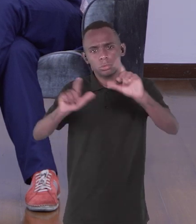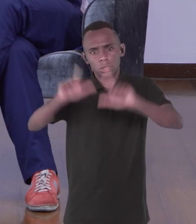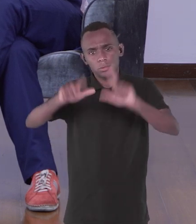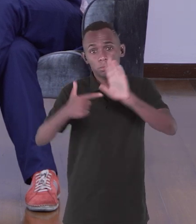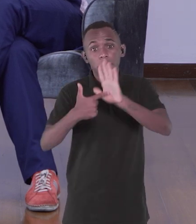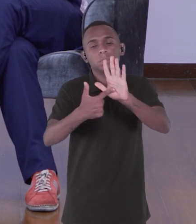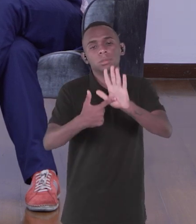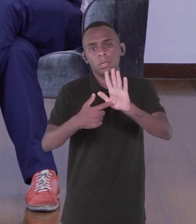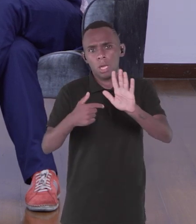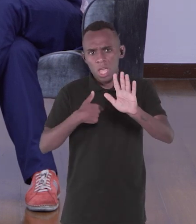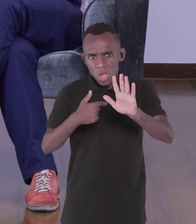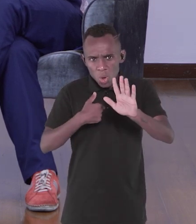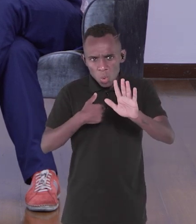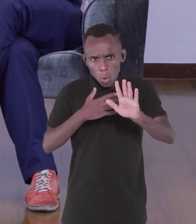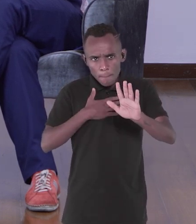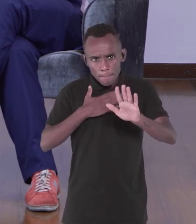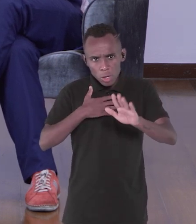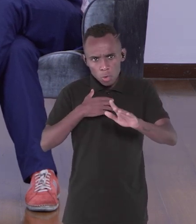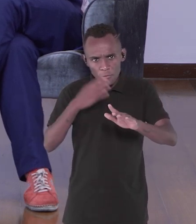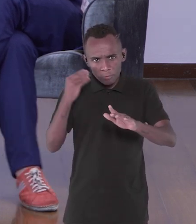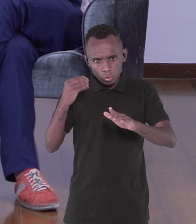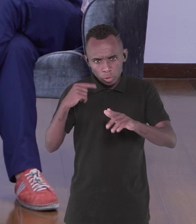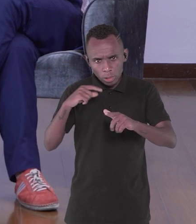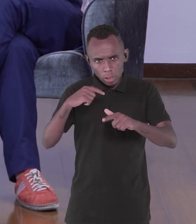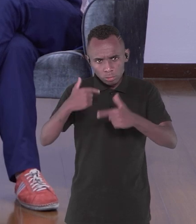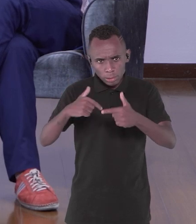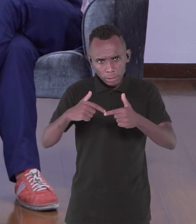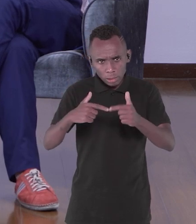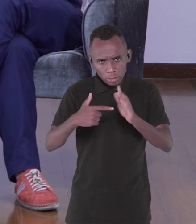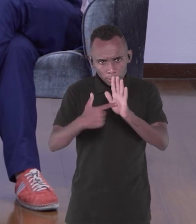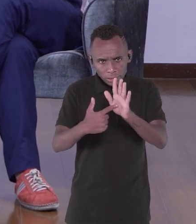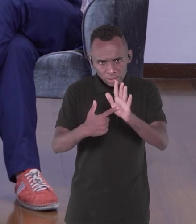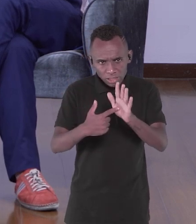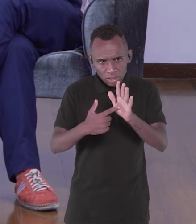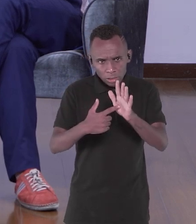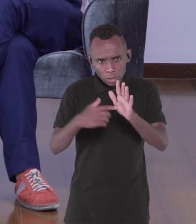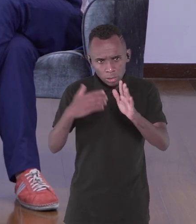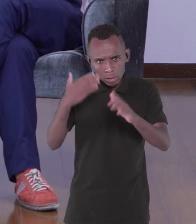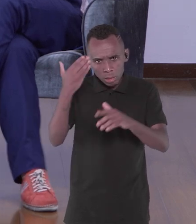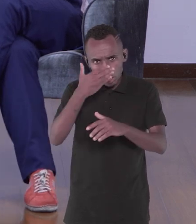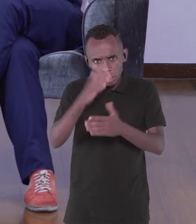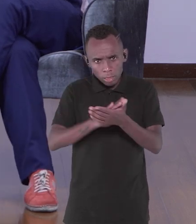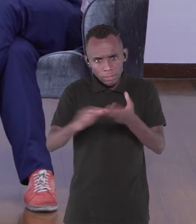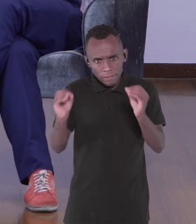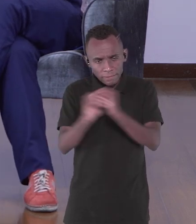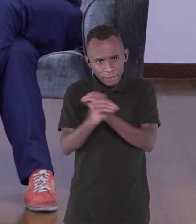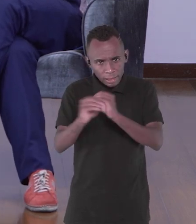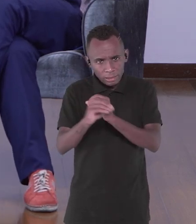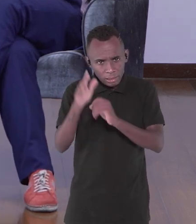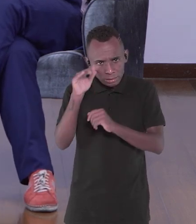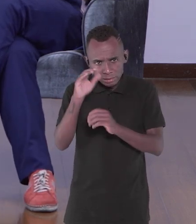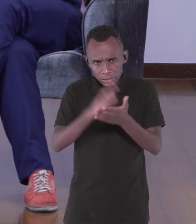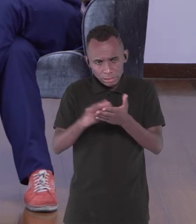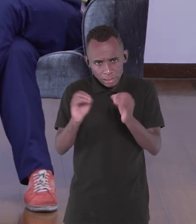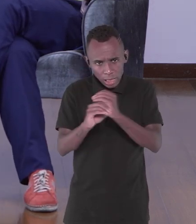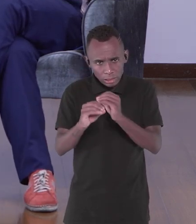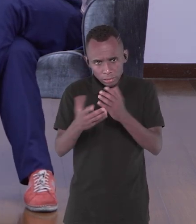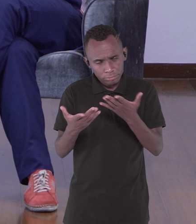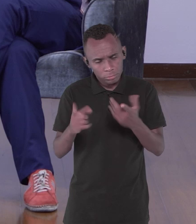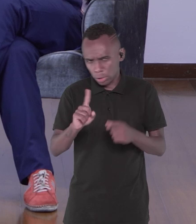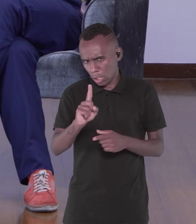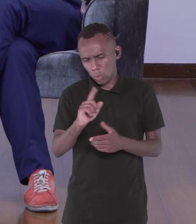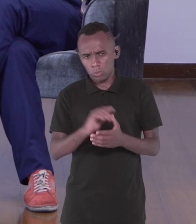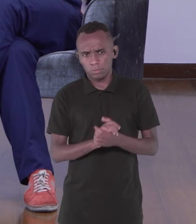Eu vou pôr meu repórter para dizer não assista a Copa do Mundo? Não. Então, enfim. Beleza, próxima